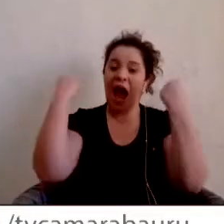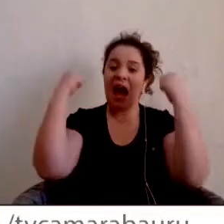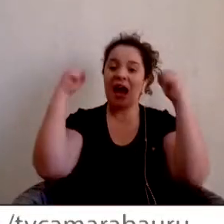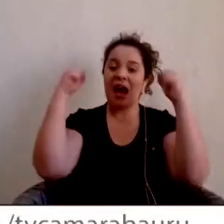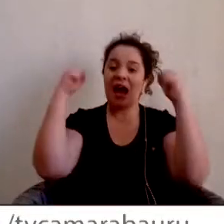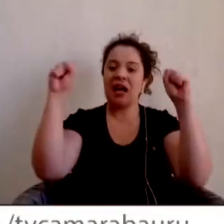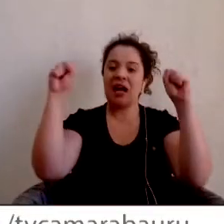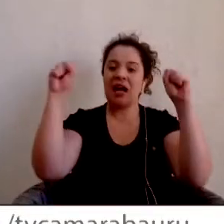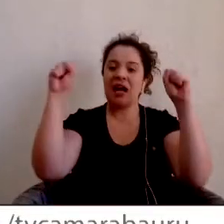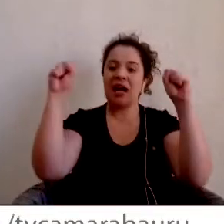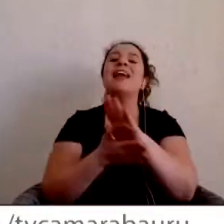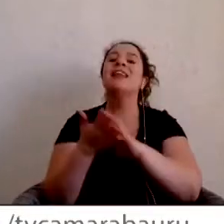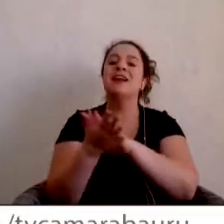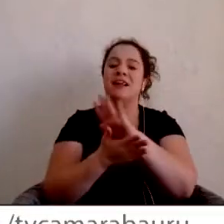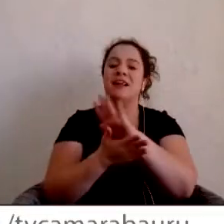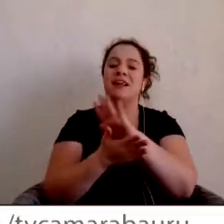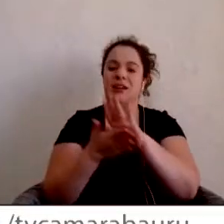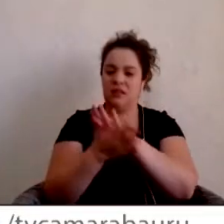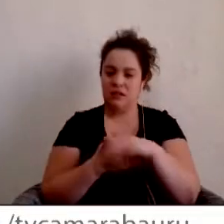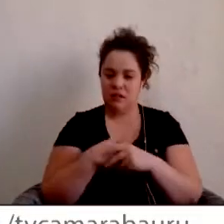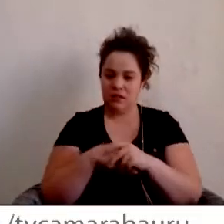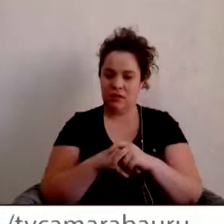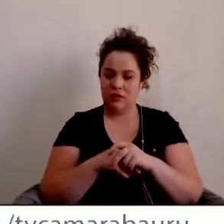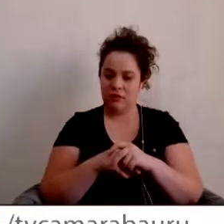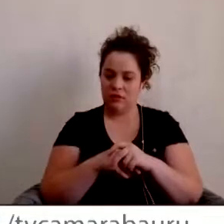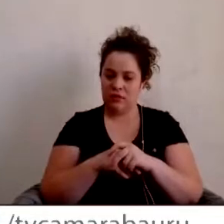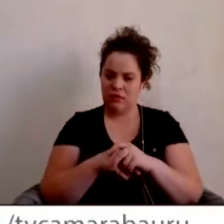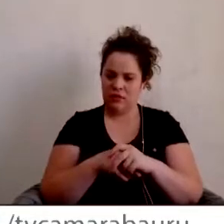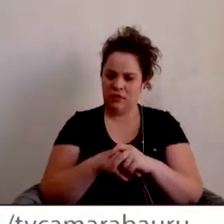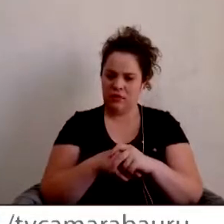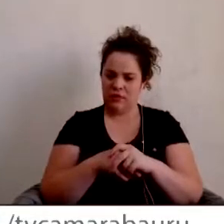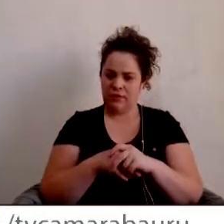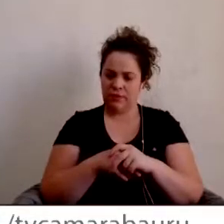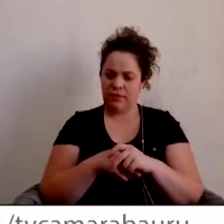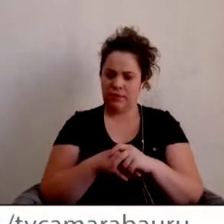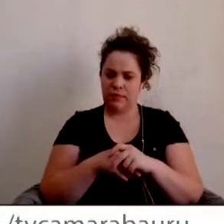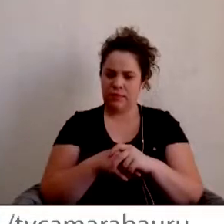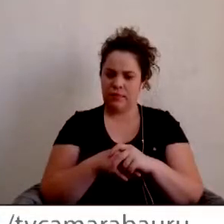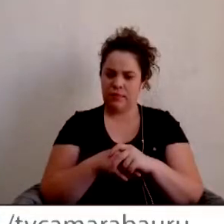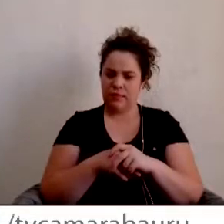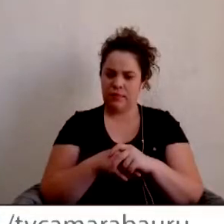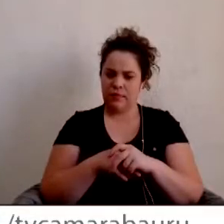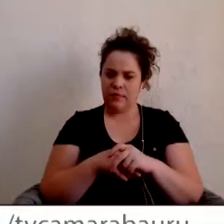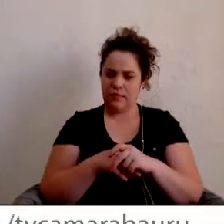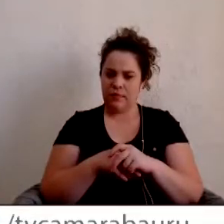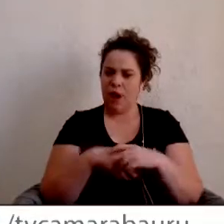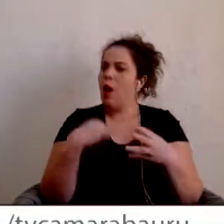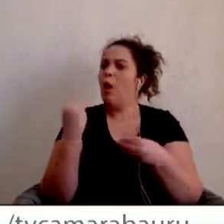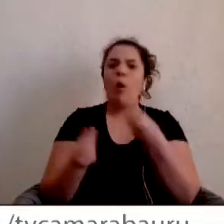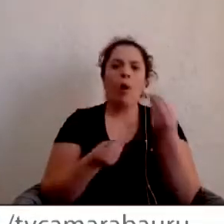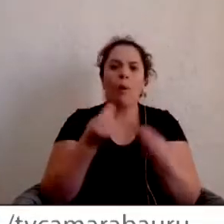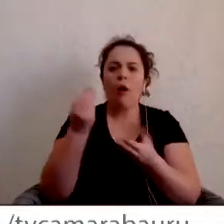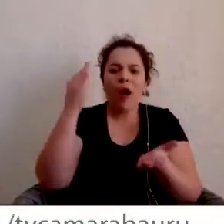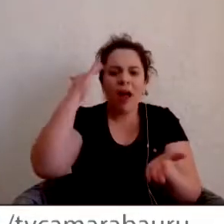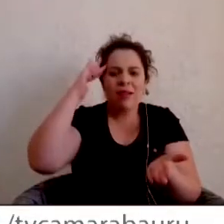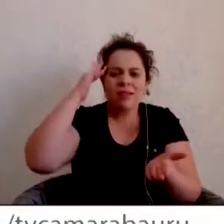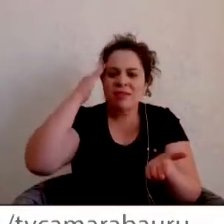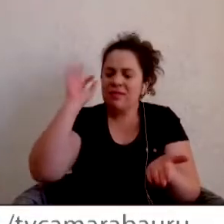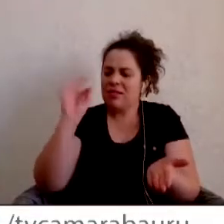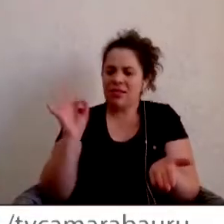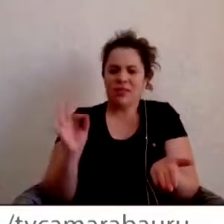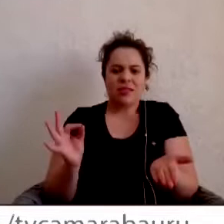né? É difícil a gente entender qual é a lógica da situação